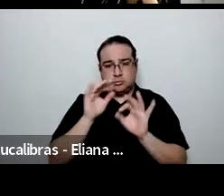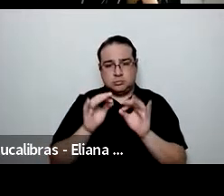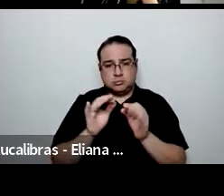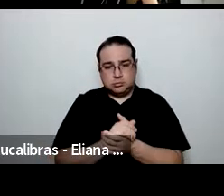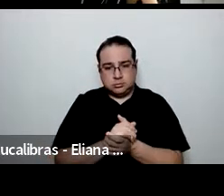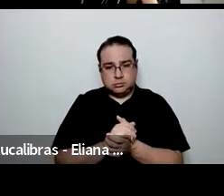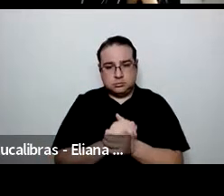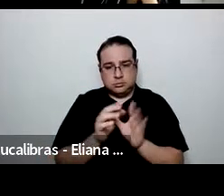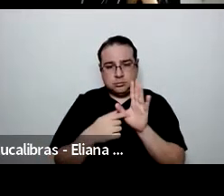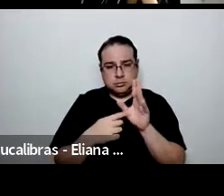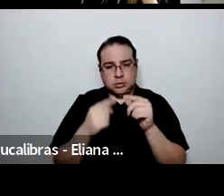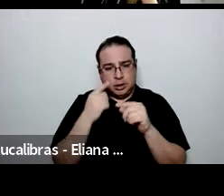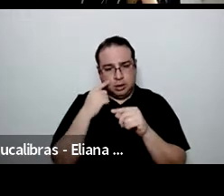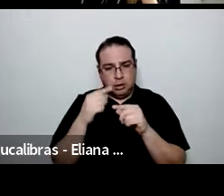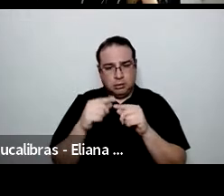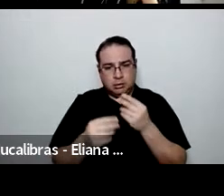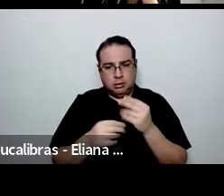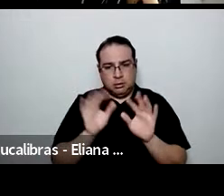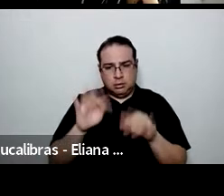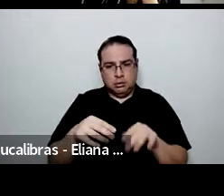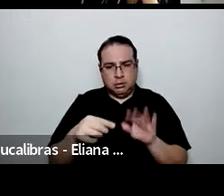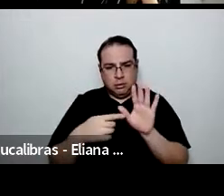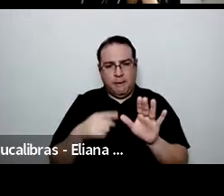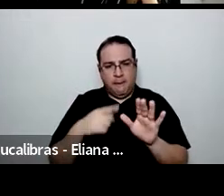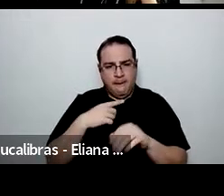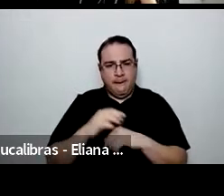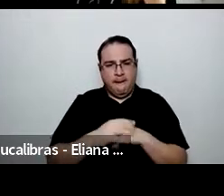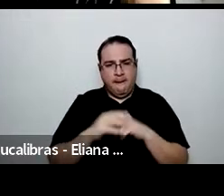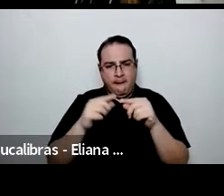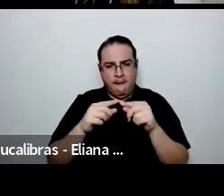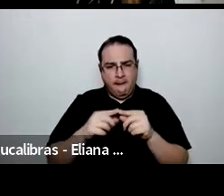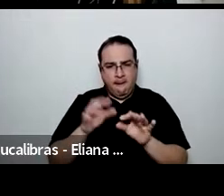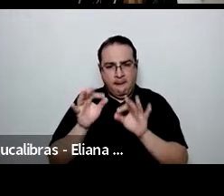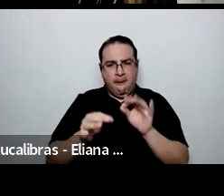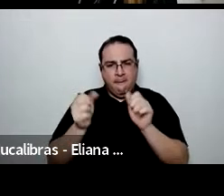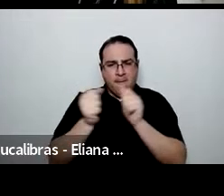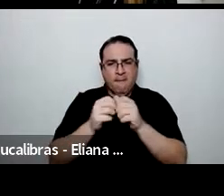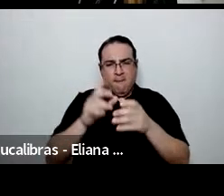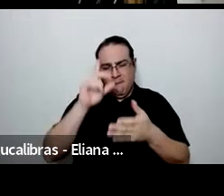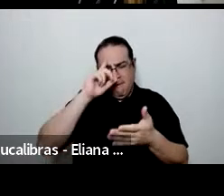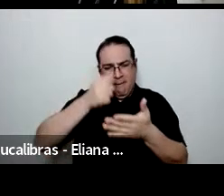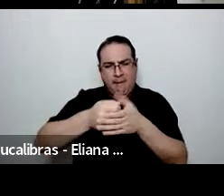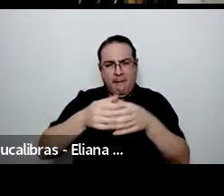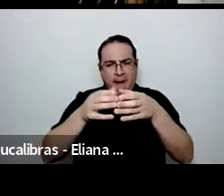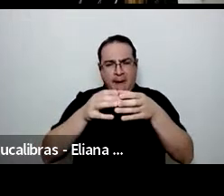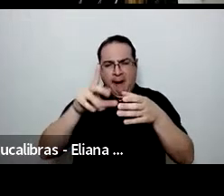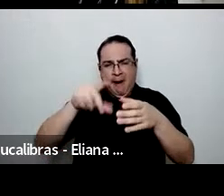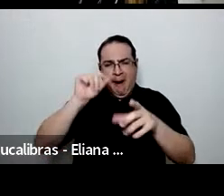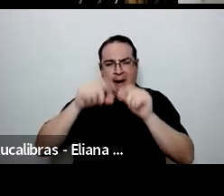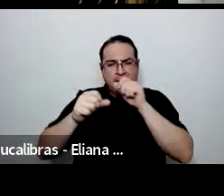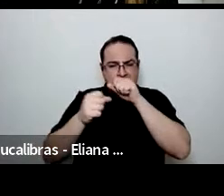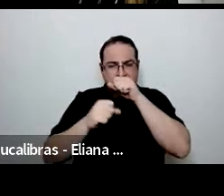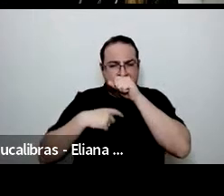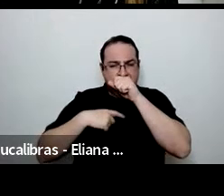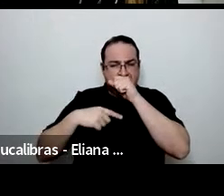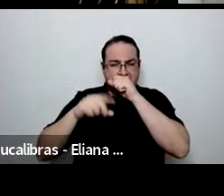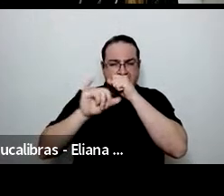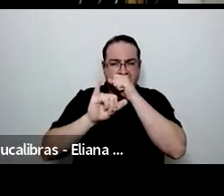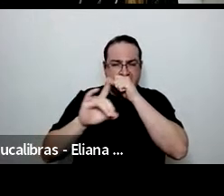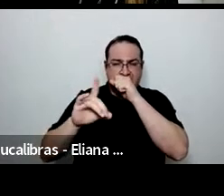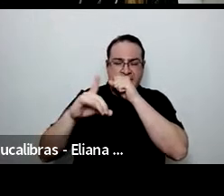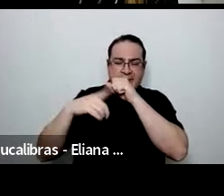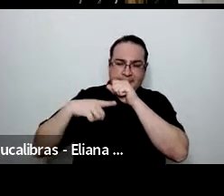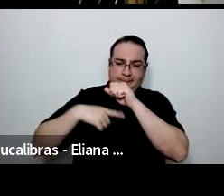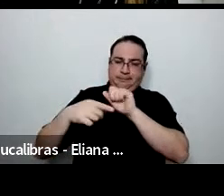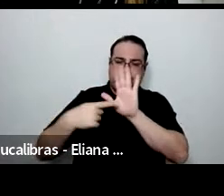isso pelo fato de que após as diligências determinadas judicialmente E aí fácil referencial e B antes